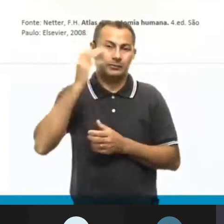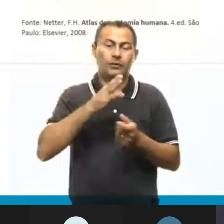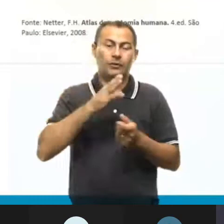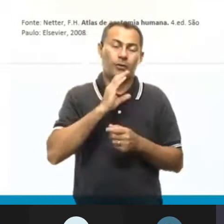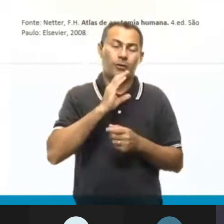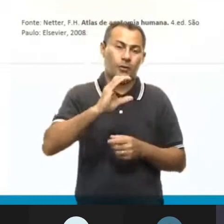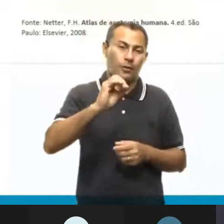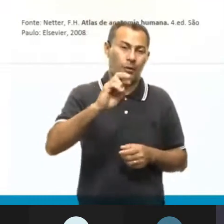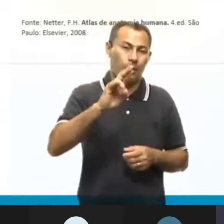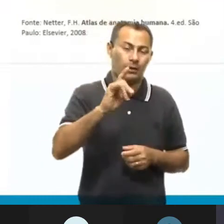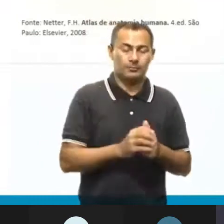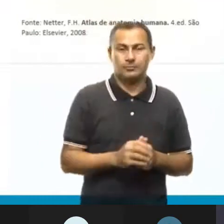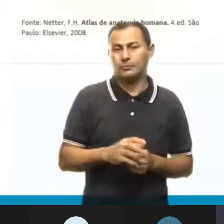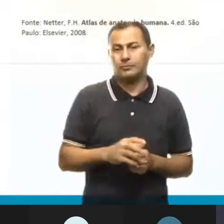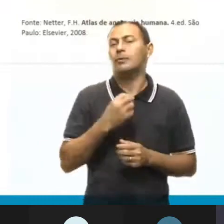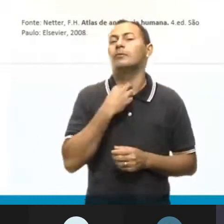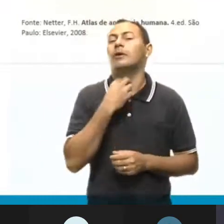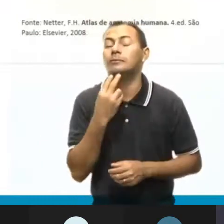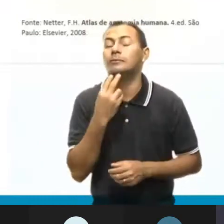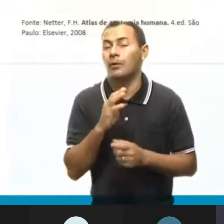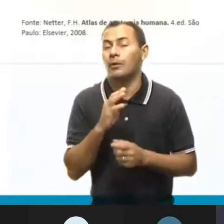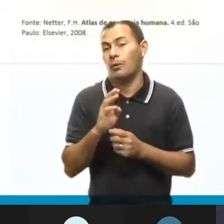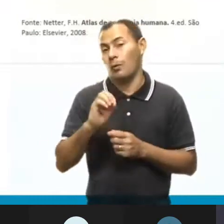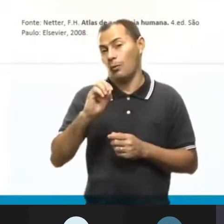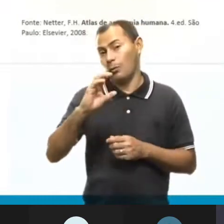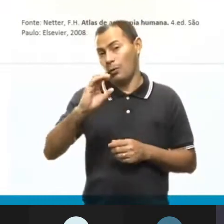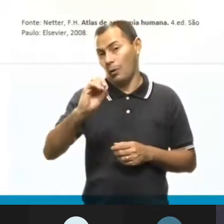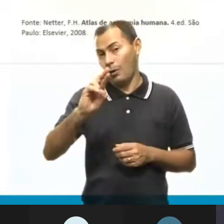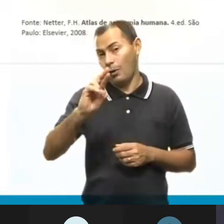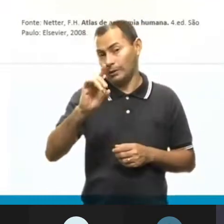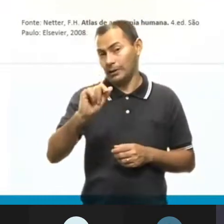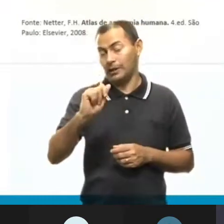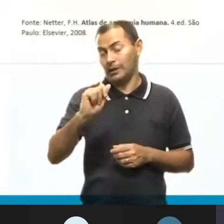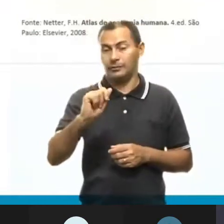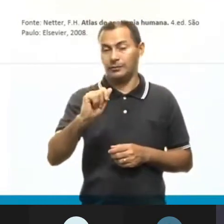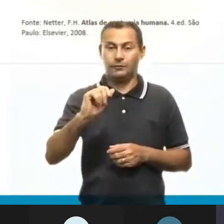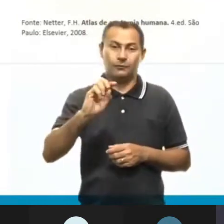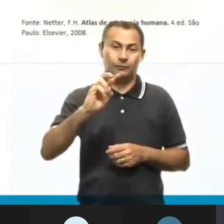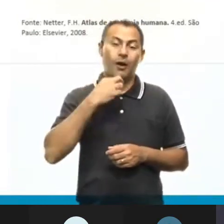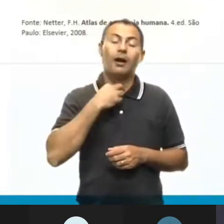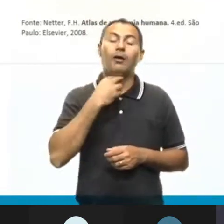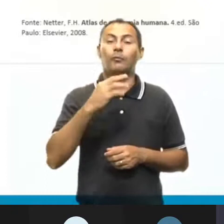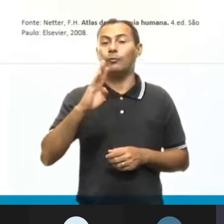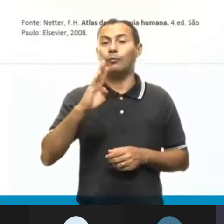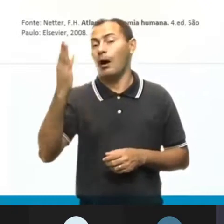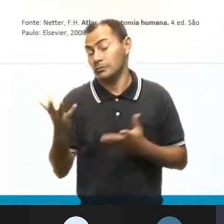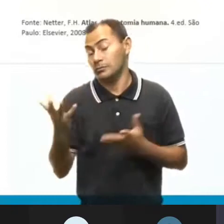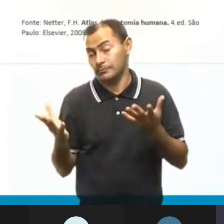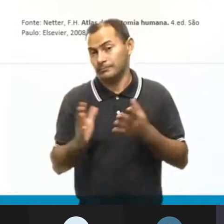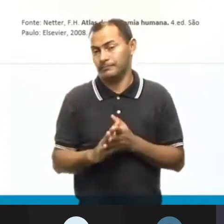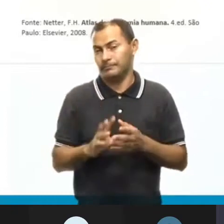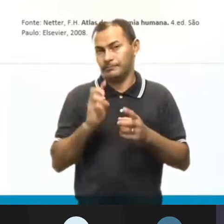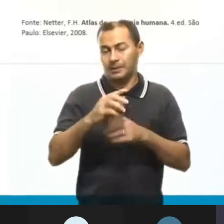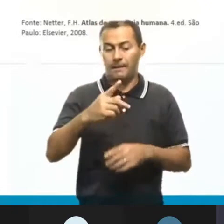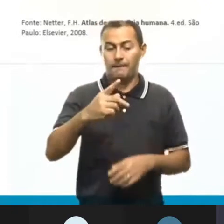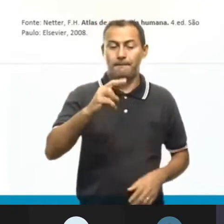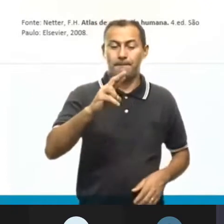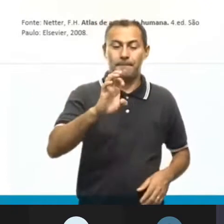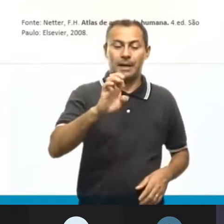de corda vocal, ou a corda vocal falsa, né? Então, essas pregas vocais, elas são chamadas